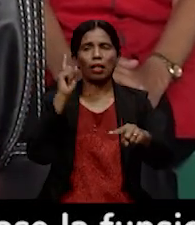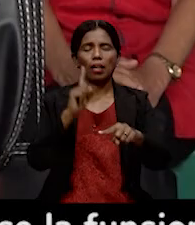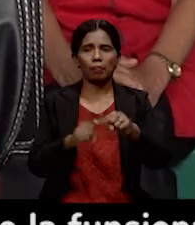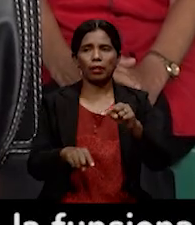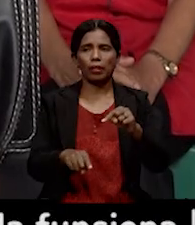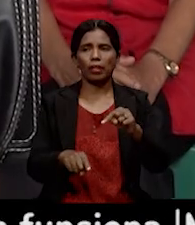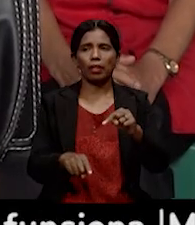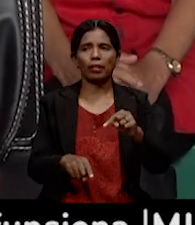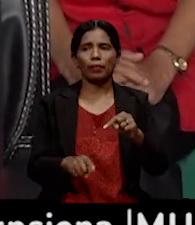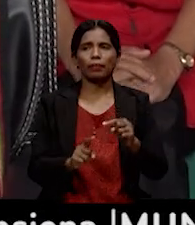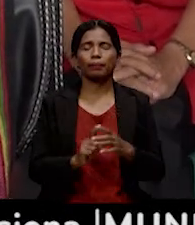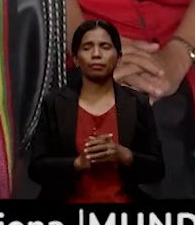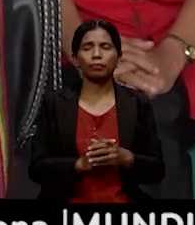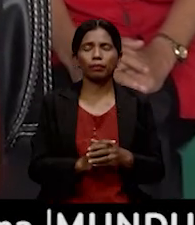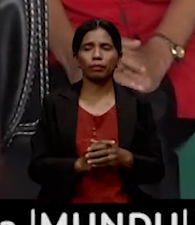la bele